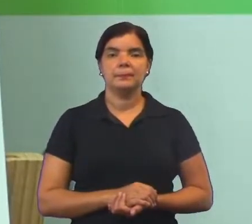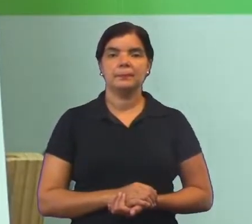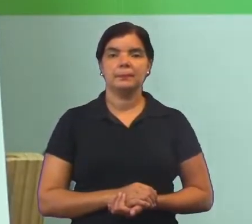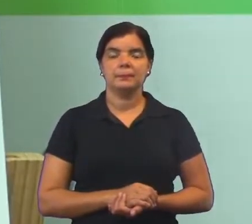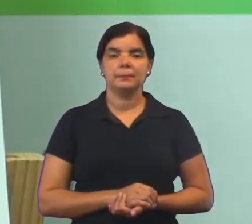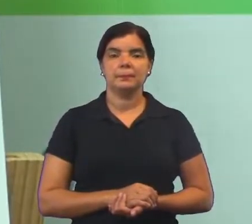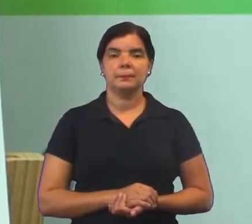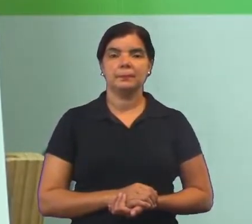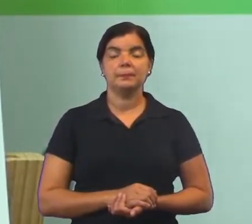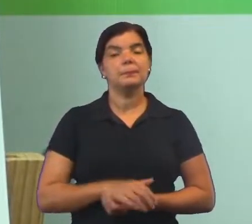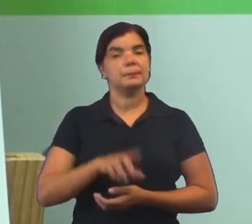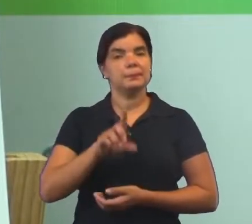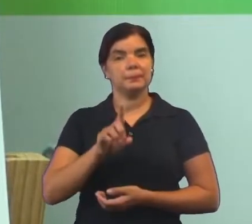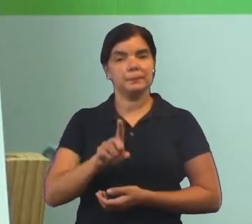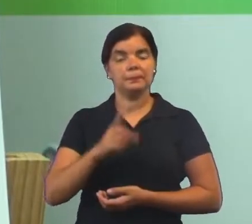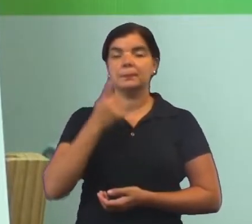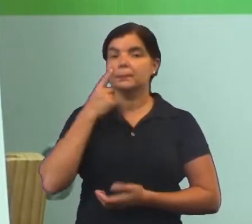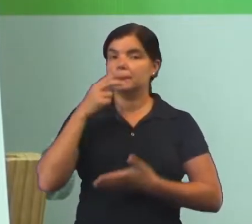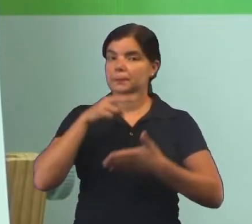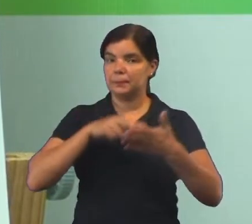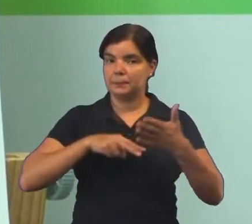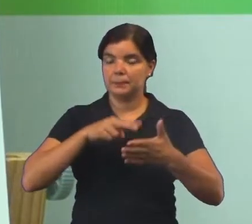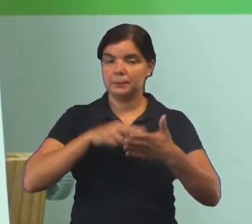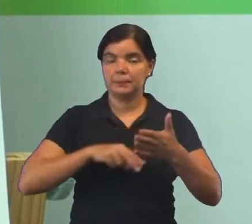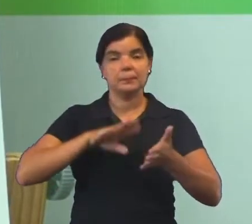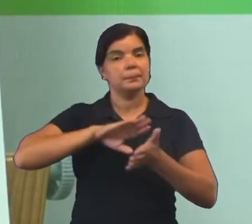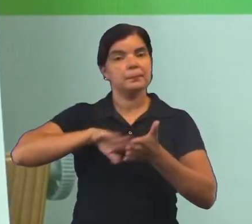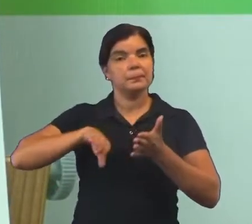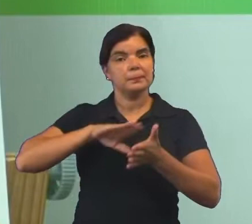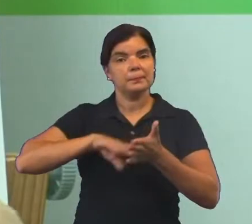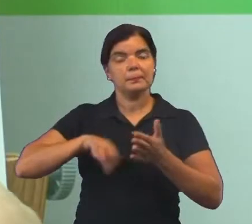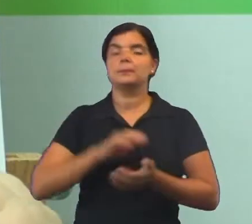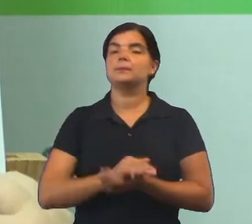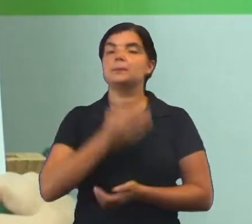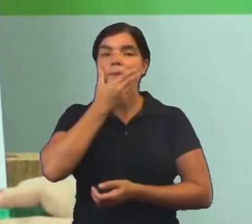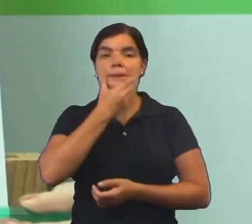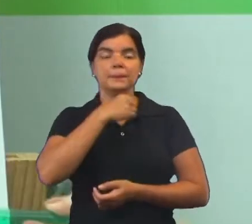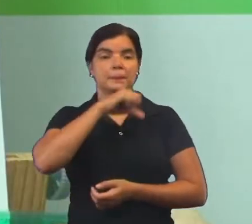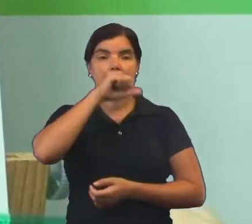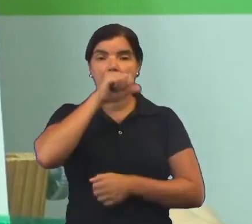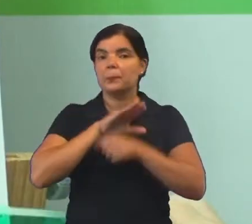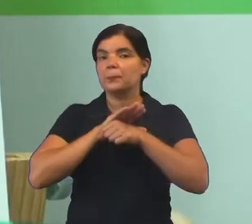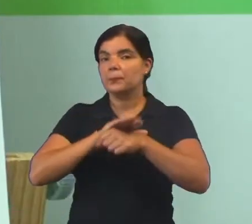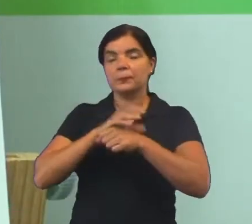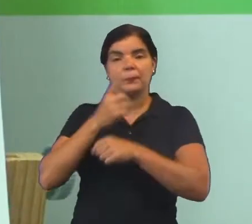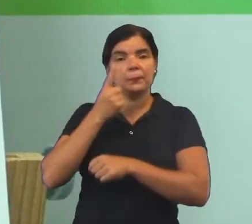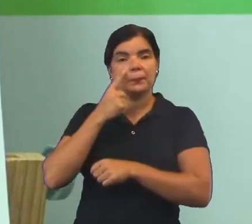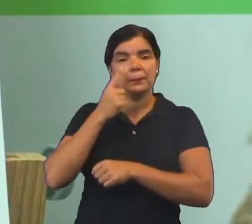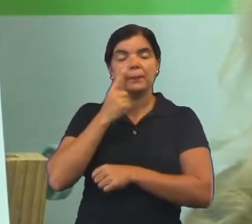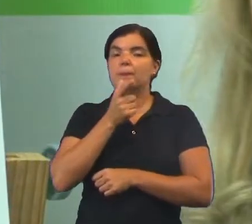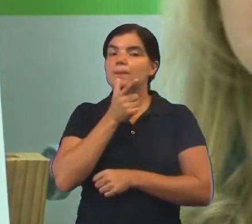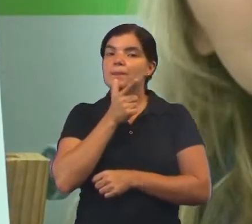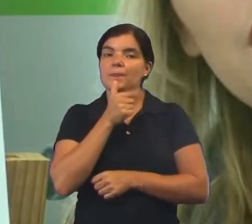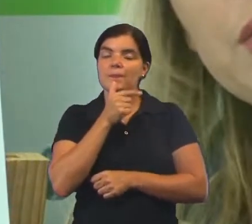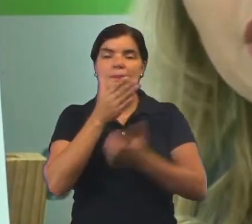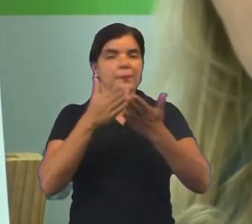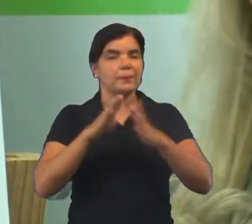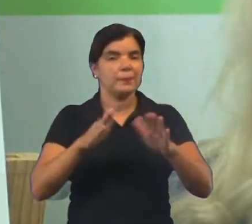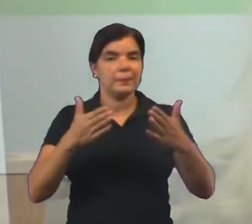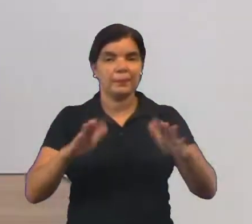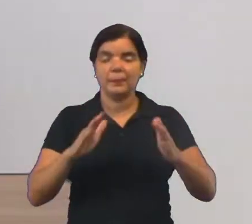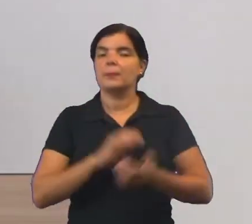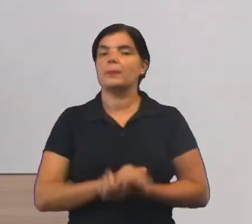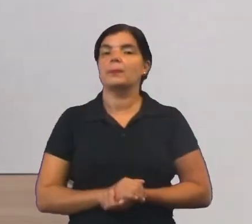A alternativa D, vamos ler só para a gente descartar, o pai não ajudou a ver o mar. A gente sabe que não,